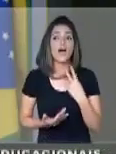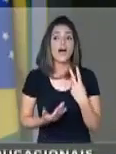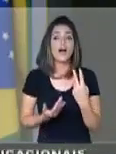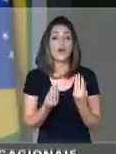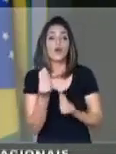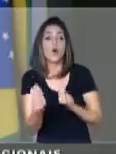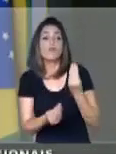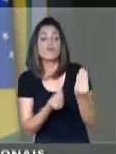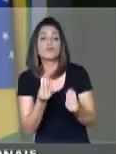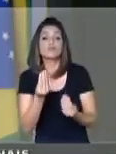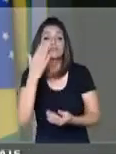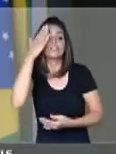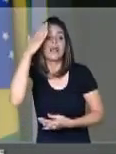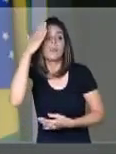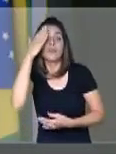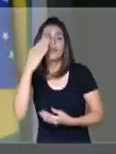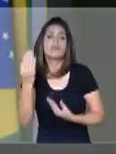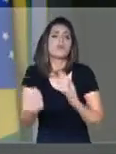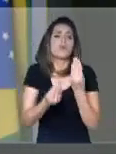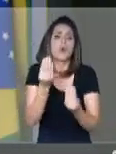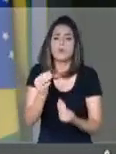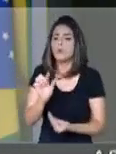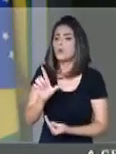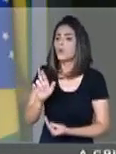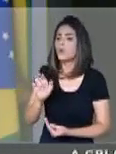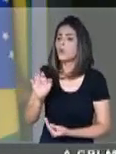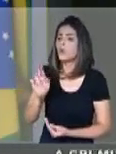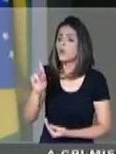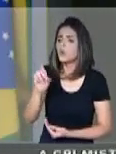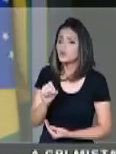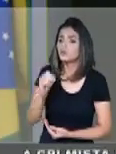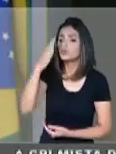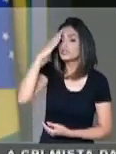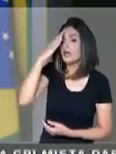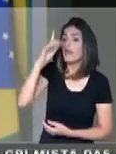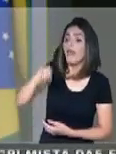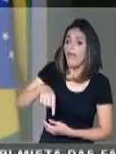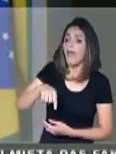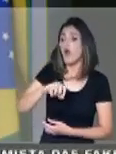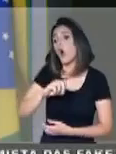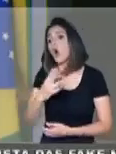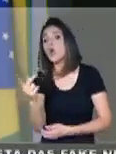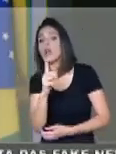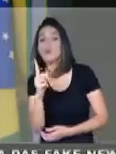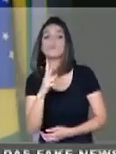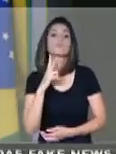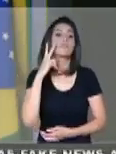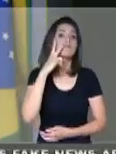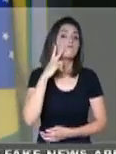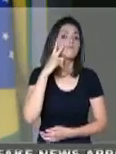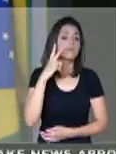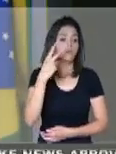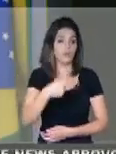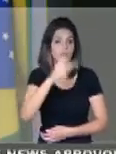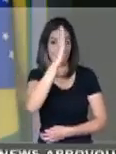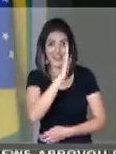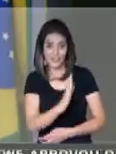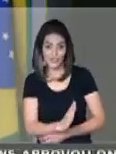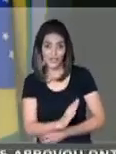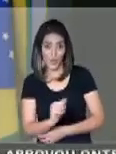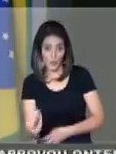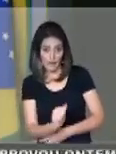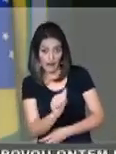medir. Como medir o que é artigo de luxo? Um vinho nacional